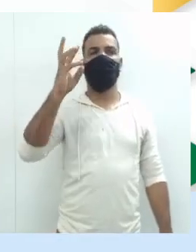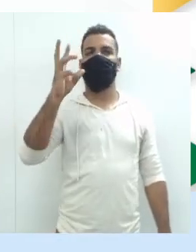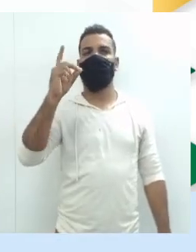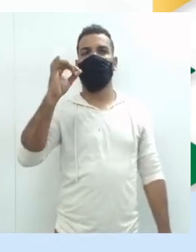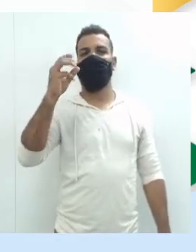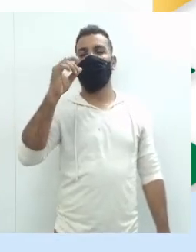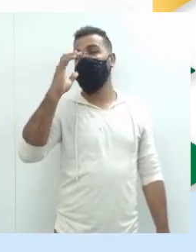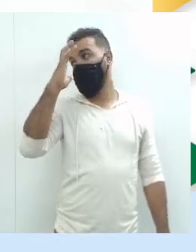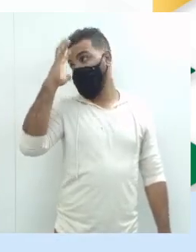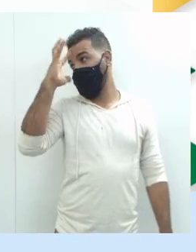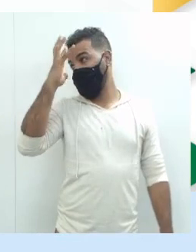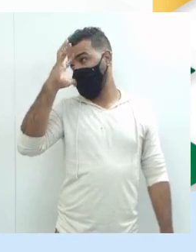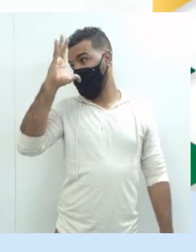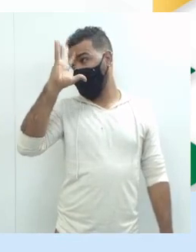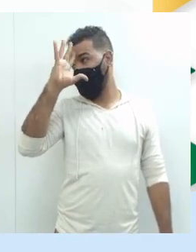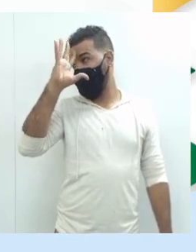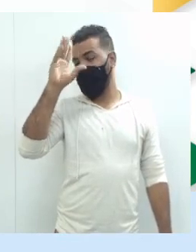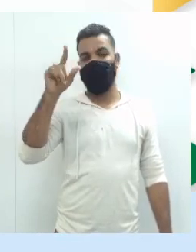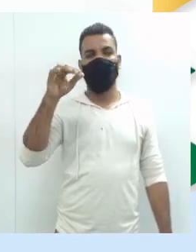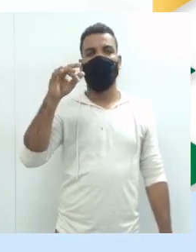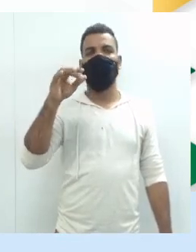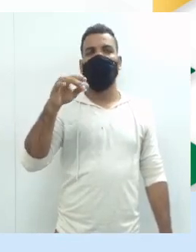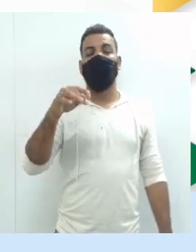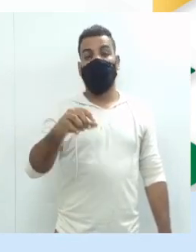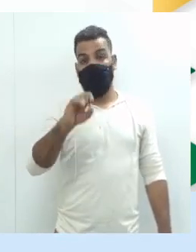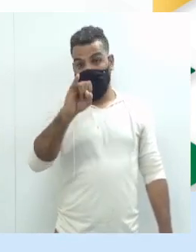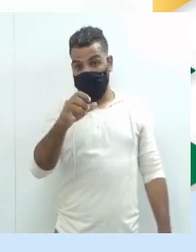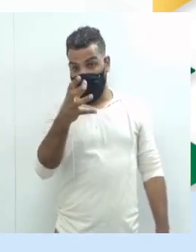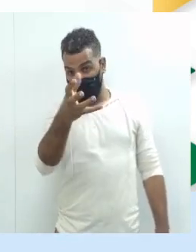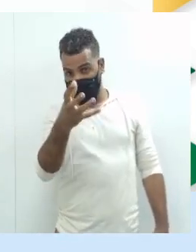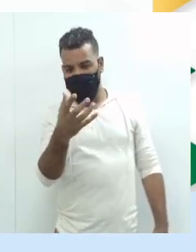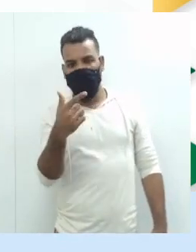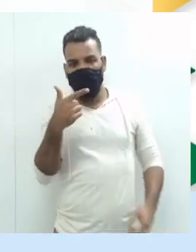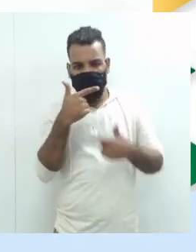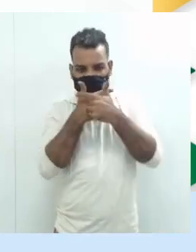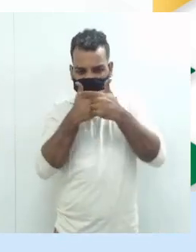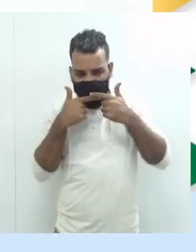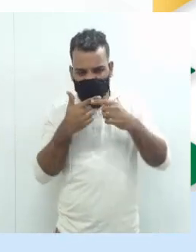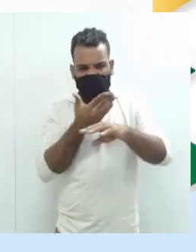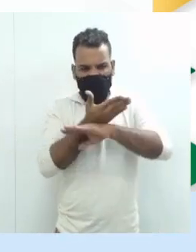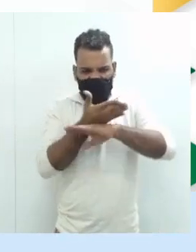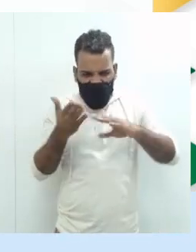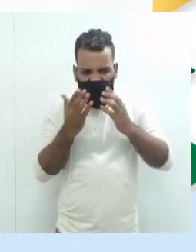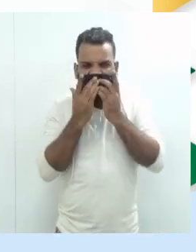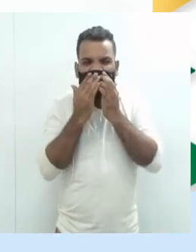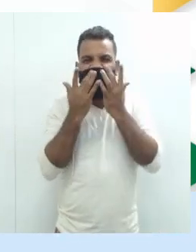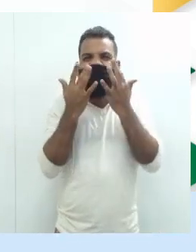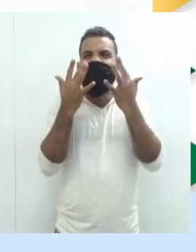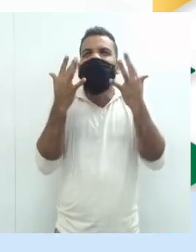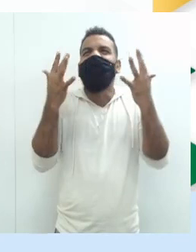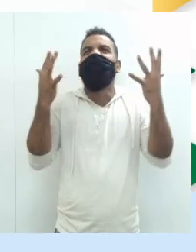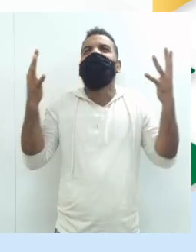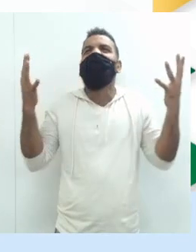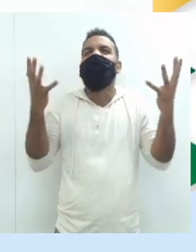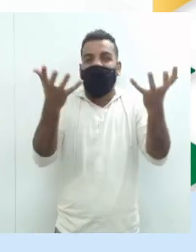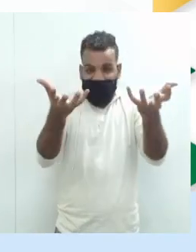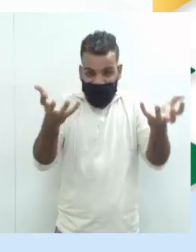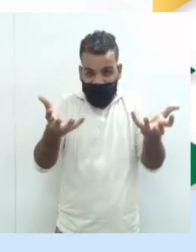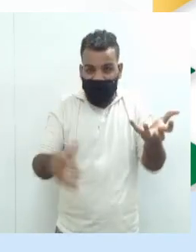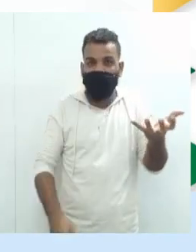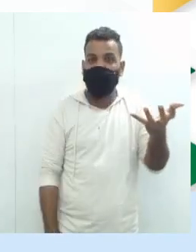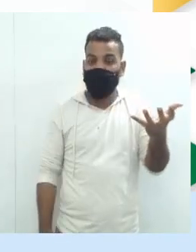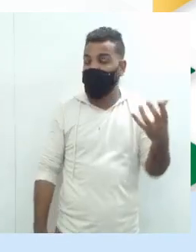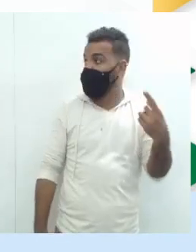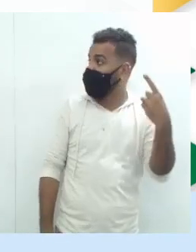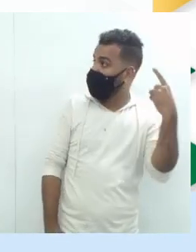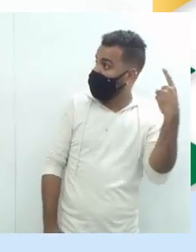na propaganda, né, a ideia de que, olha, se você quer um sorriso branco, brilhante, diamante, você